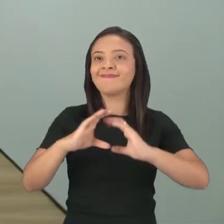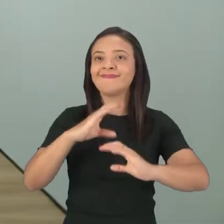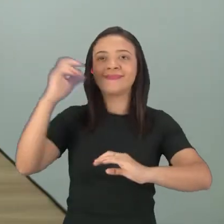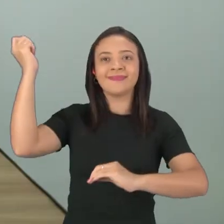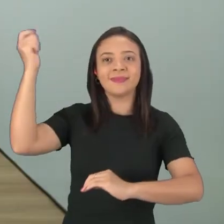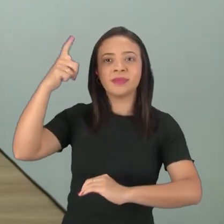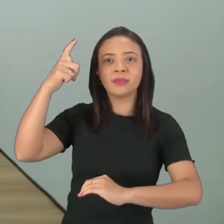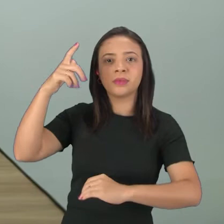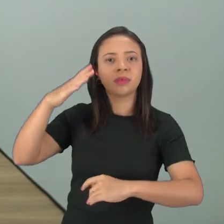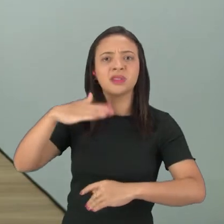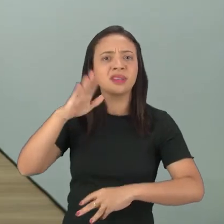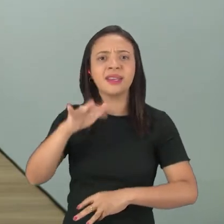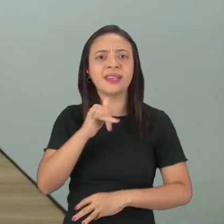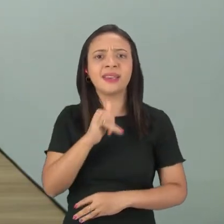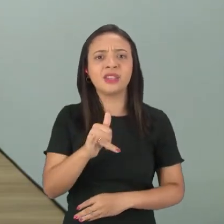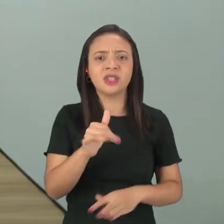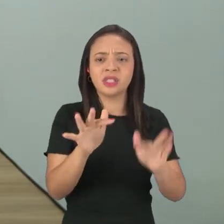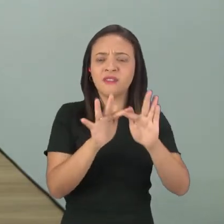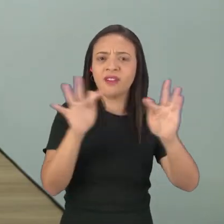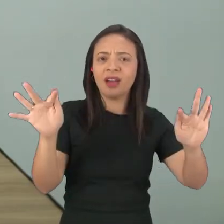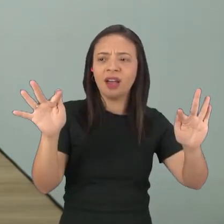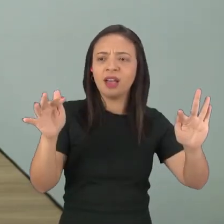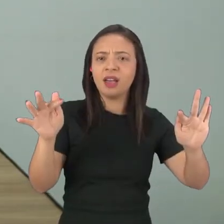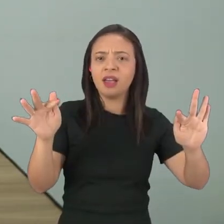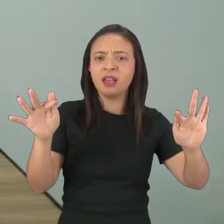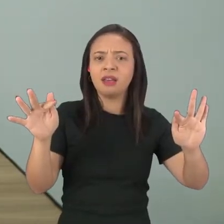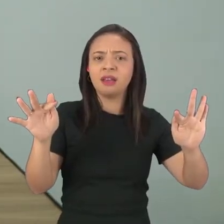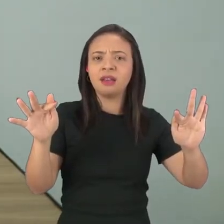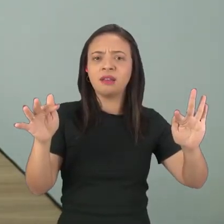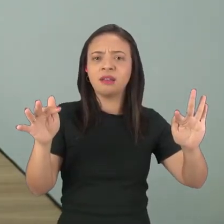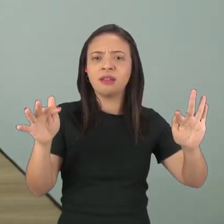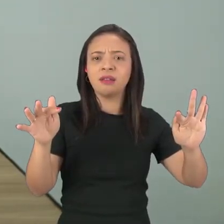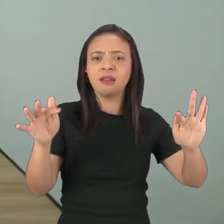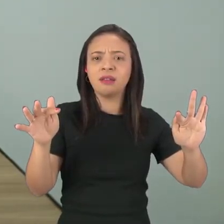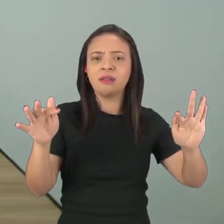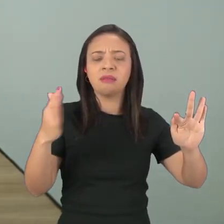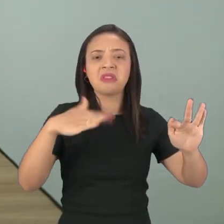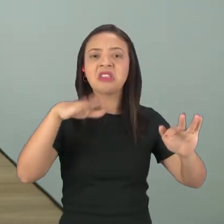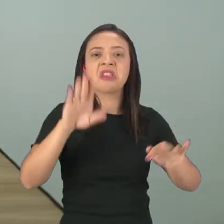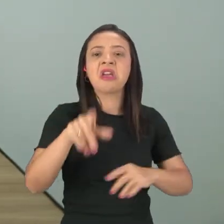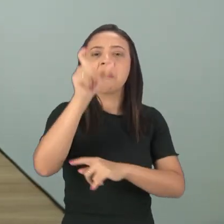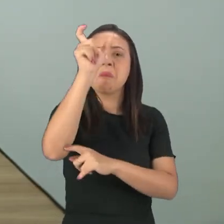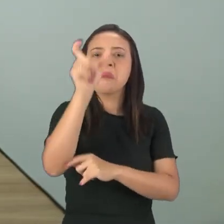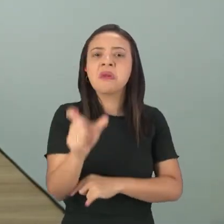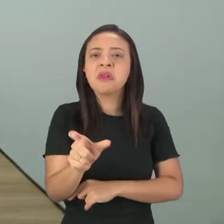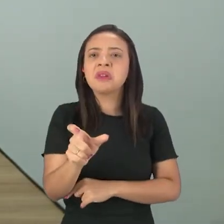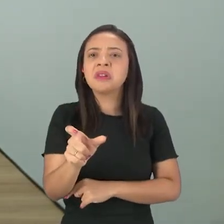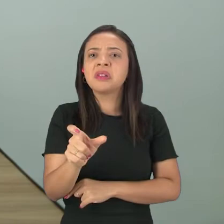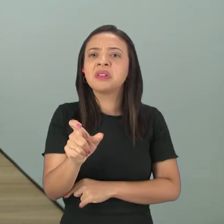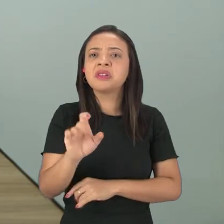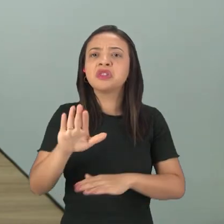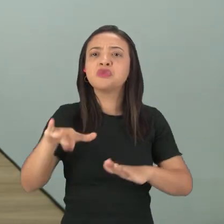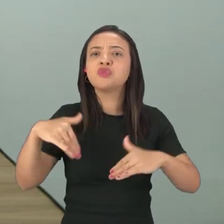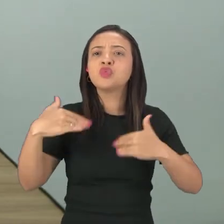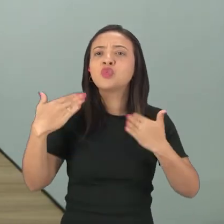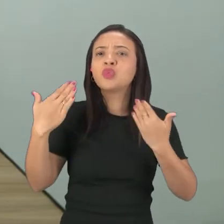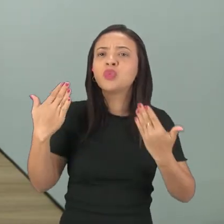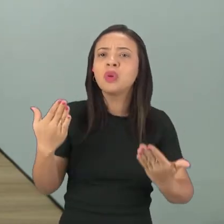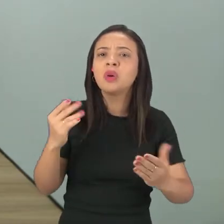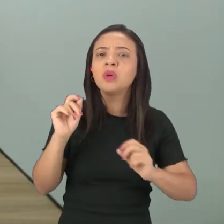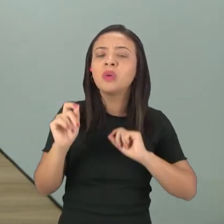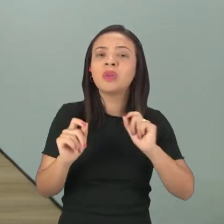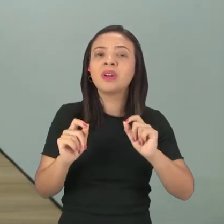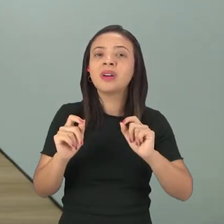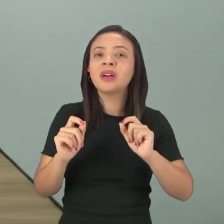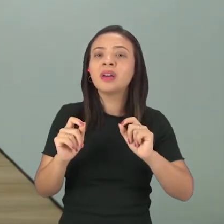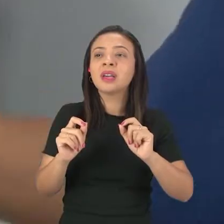Quem disse essa essa fala né de quem é essa fala de quem é o personagem quem foi o personagem que